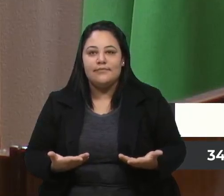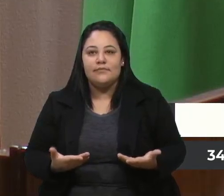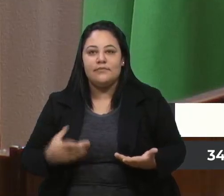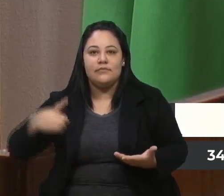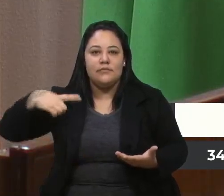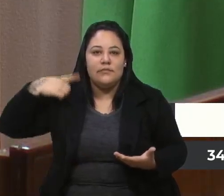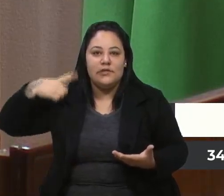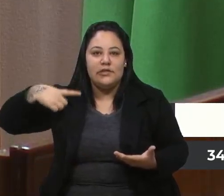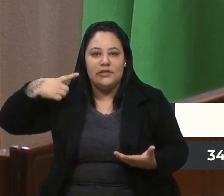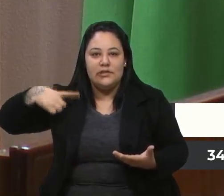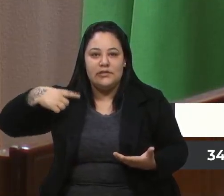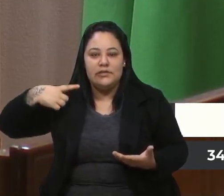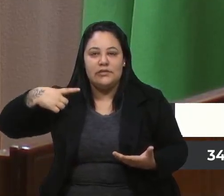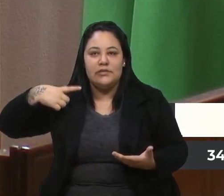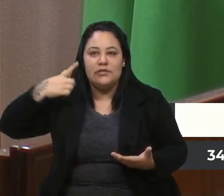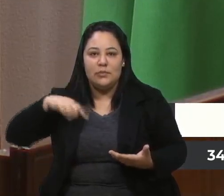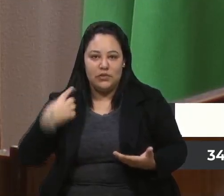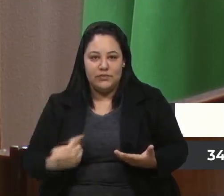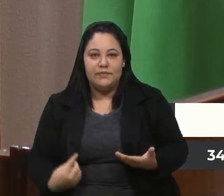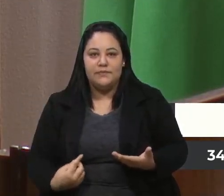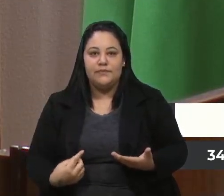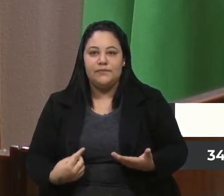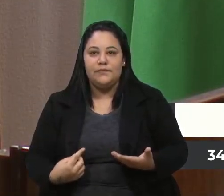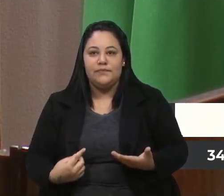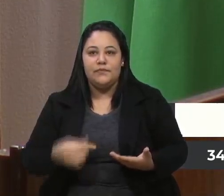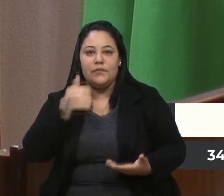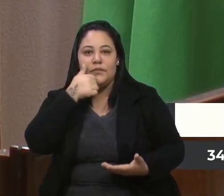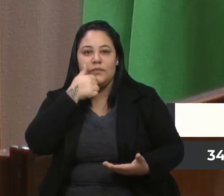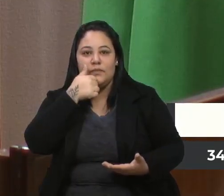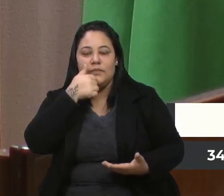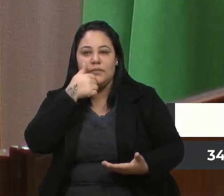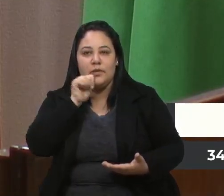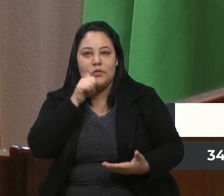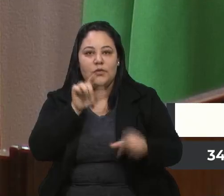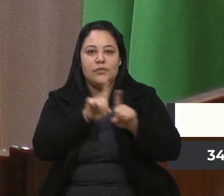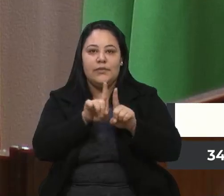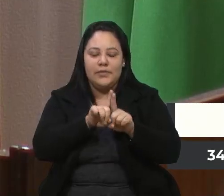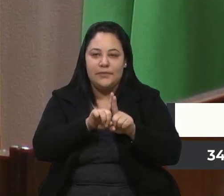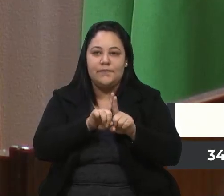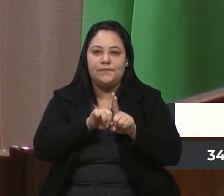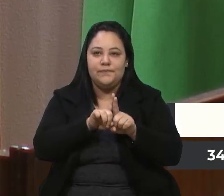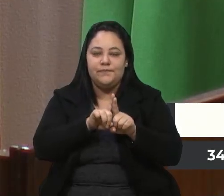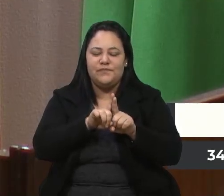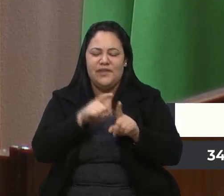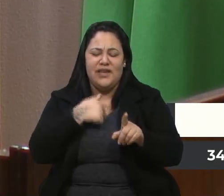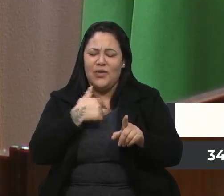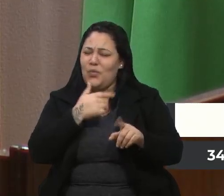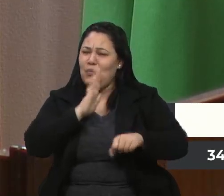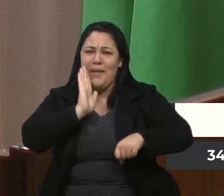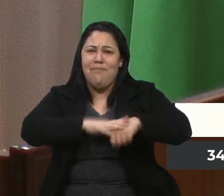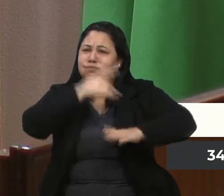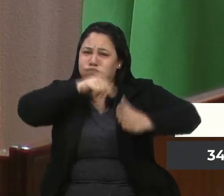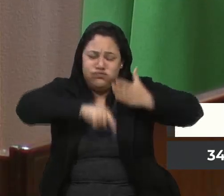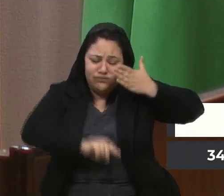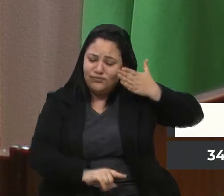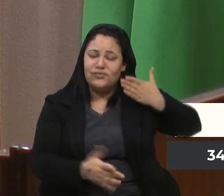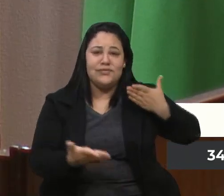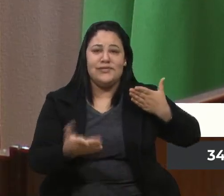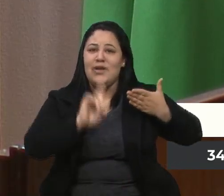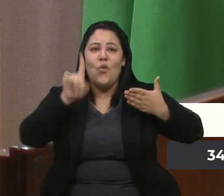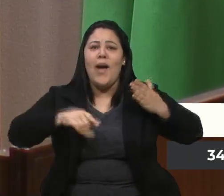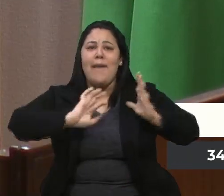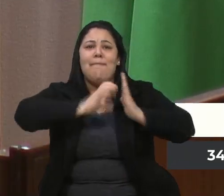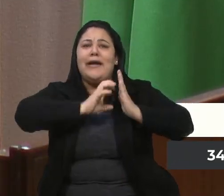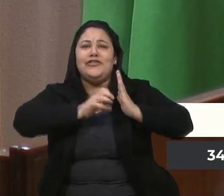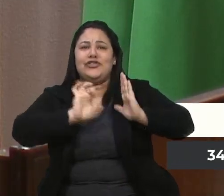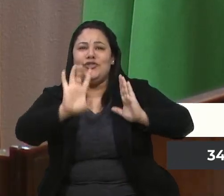Denise, do PT, Marcon, da direita, né, do Podemos, enfim. Acho que a gente tem que ir muito além disso. E quando essa moção veio, eu conversei com